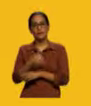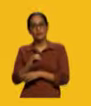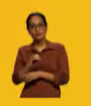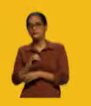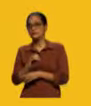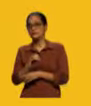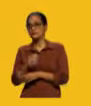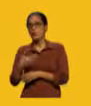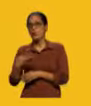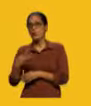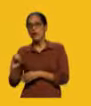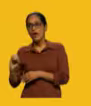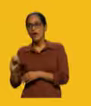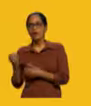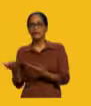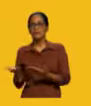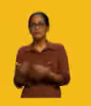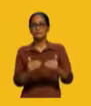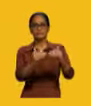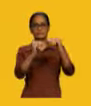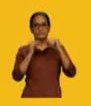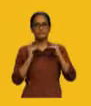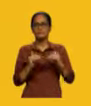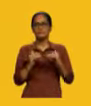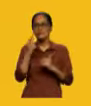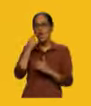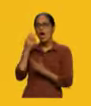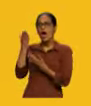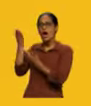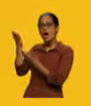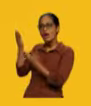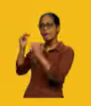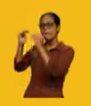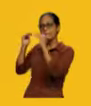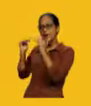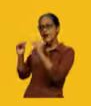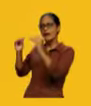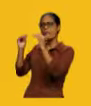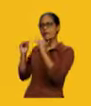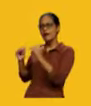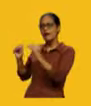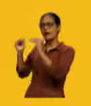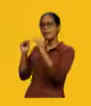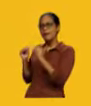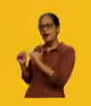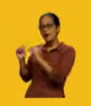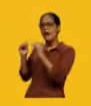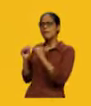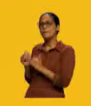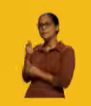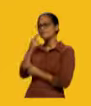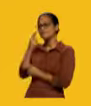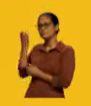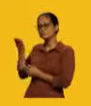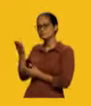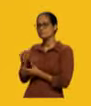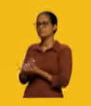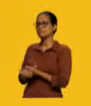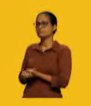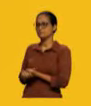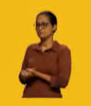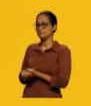à esquerda do C, 100 menos 10, 90. O C à esquerda do